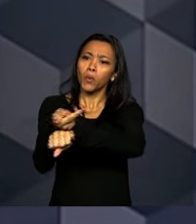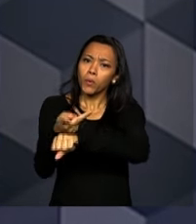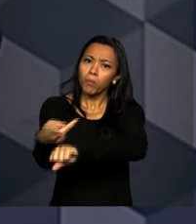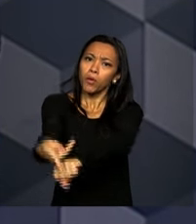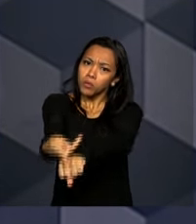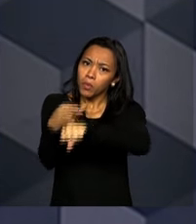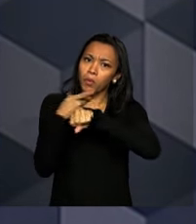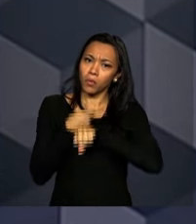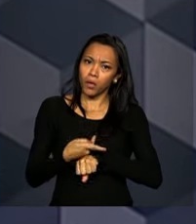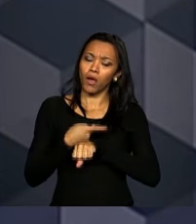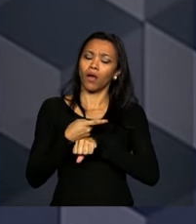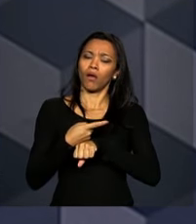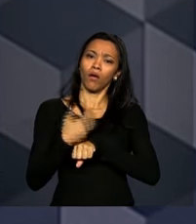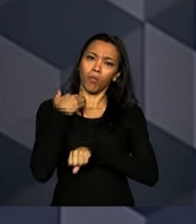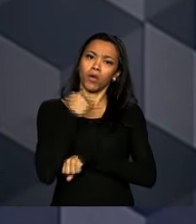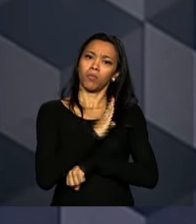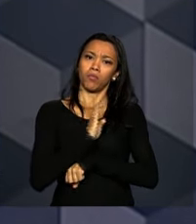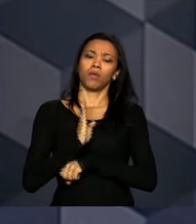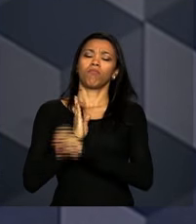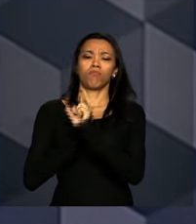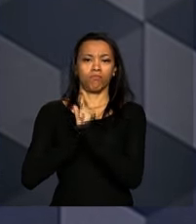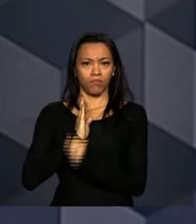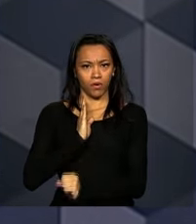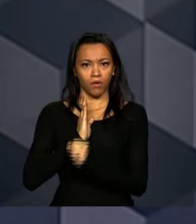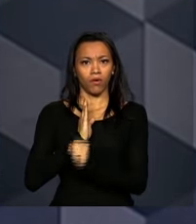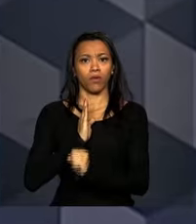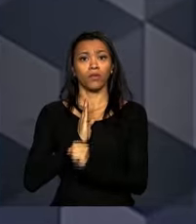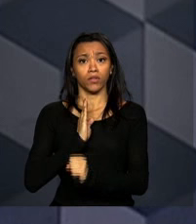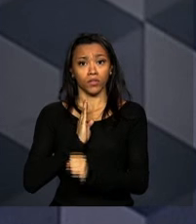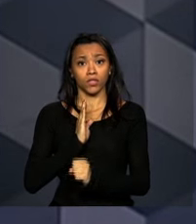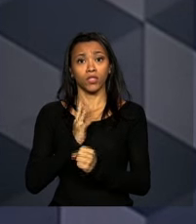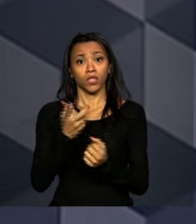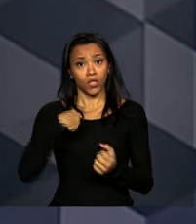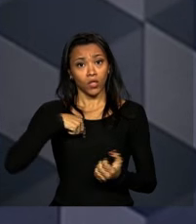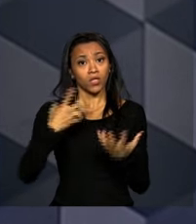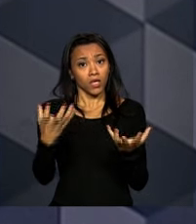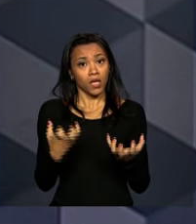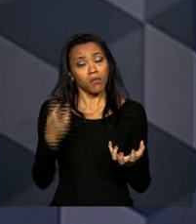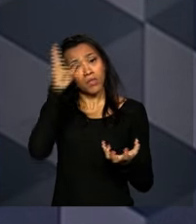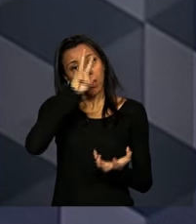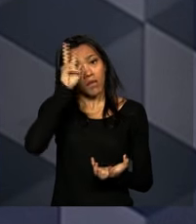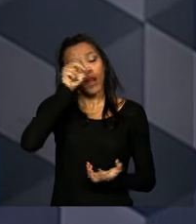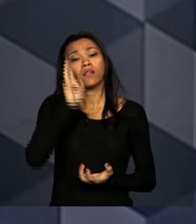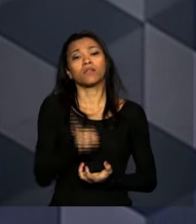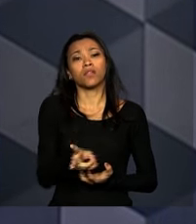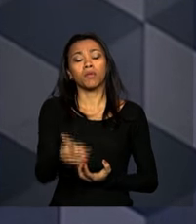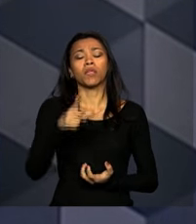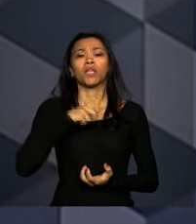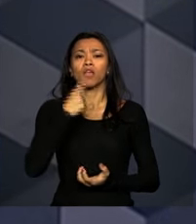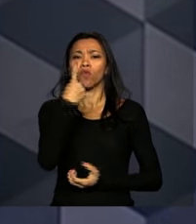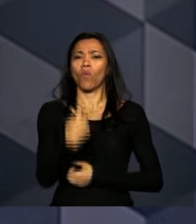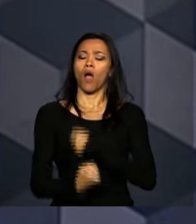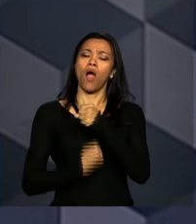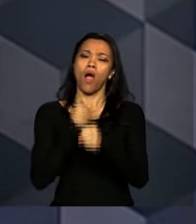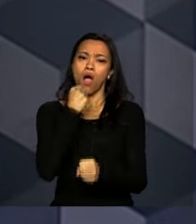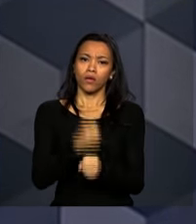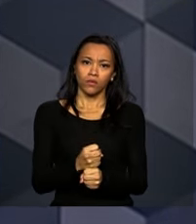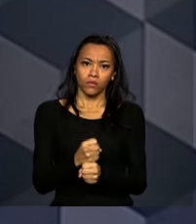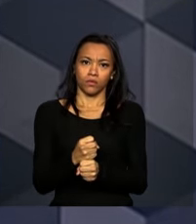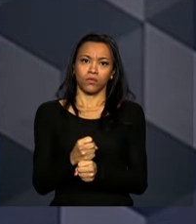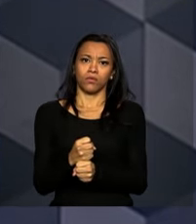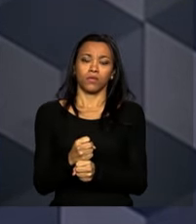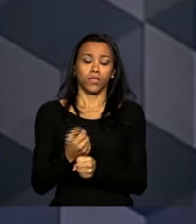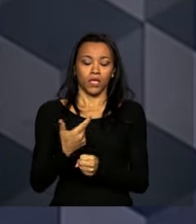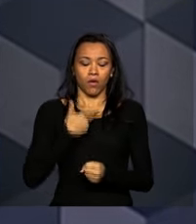Banco do Brasil. E esse é um outro momento que a gente quer relembrar sempre. Teve um ano que eu cheguei aqui e